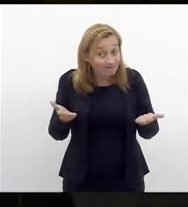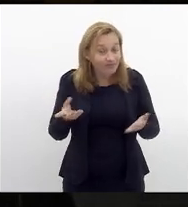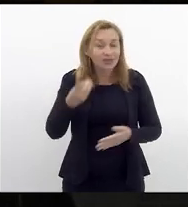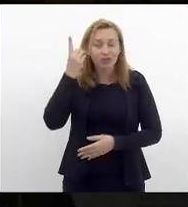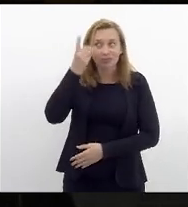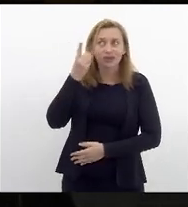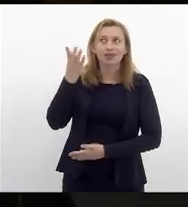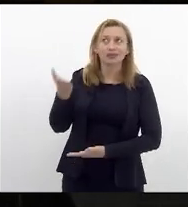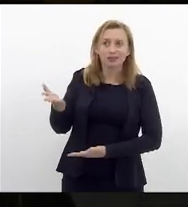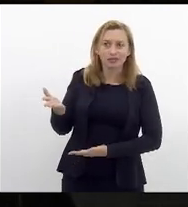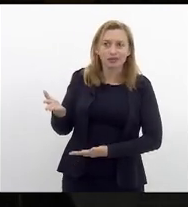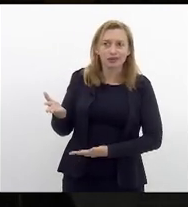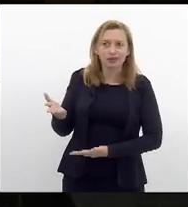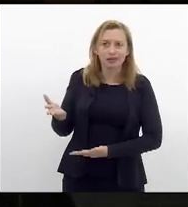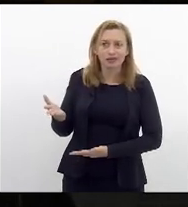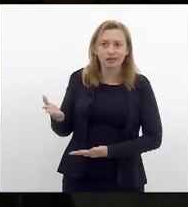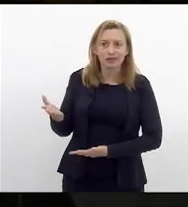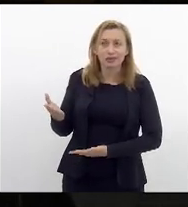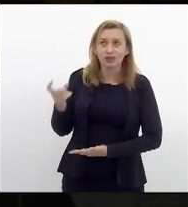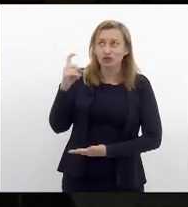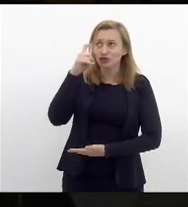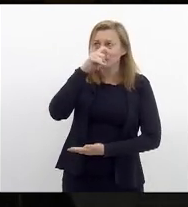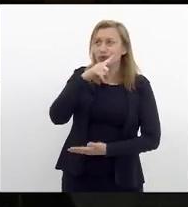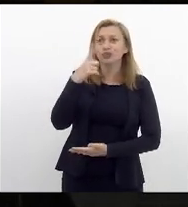Deputado, foi um parto conseguir isso.